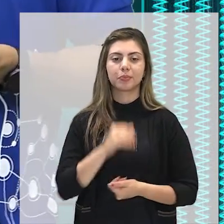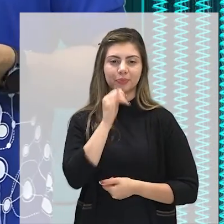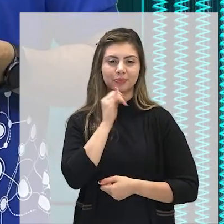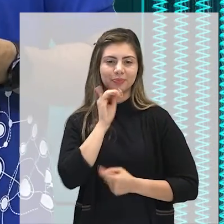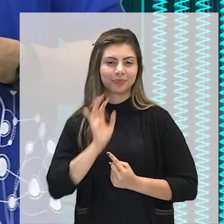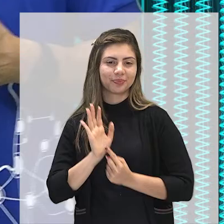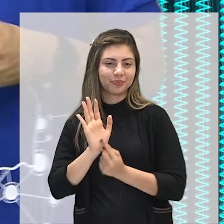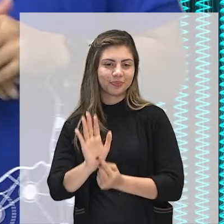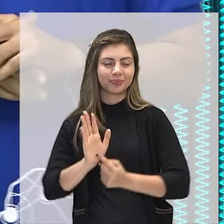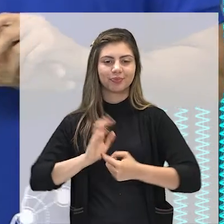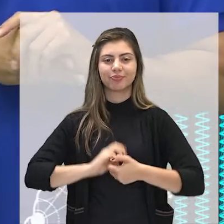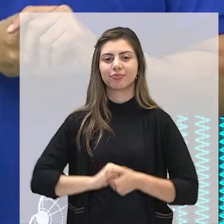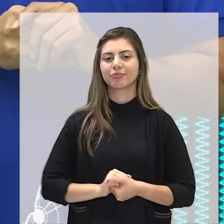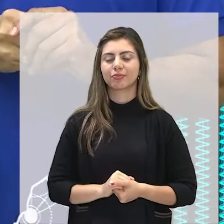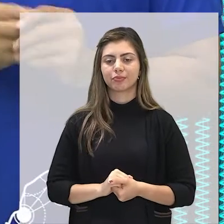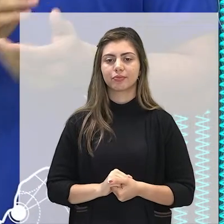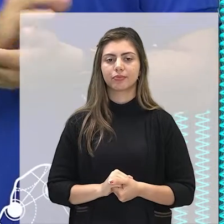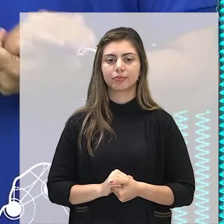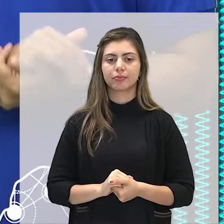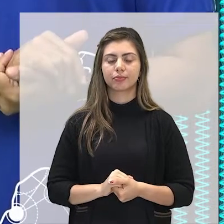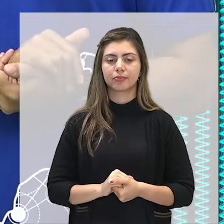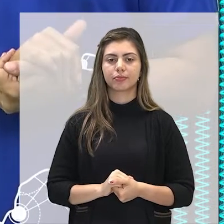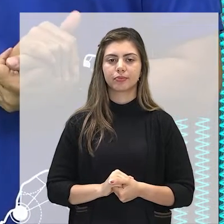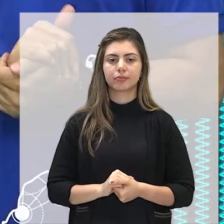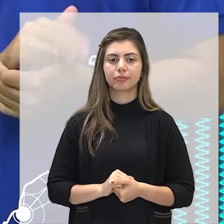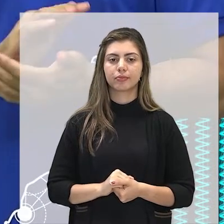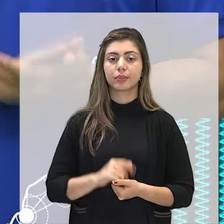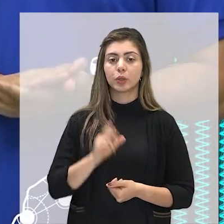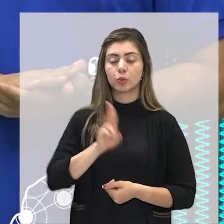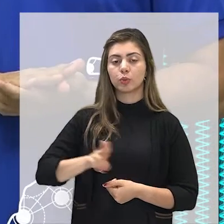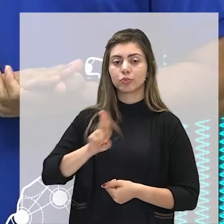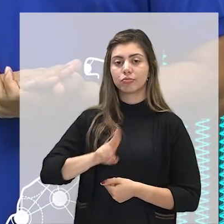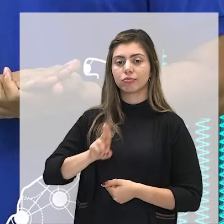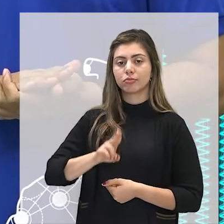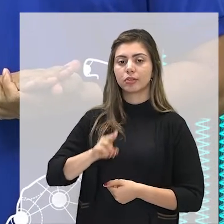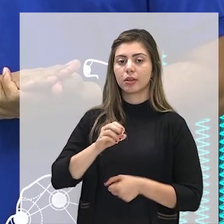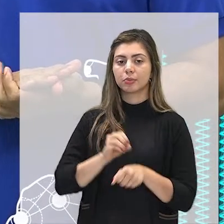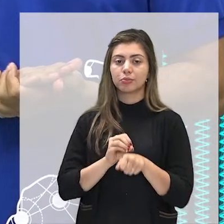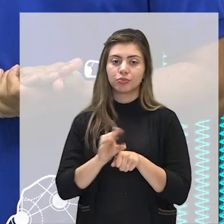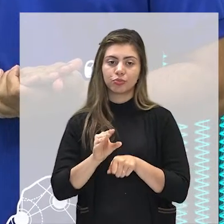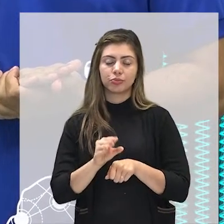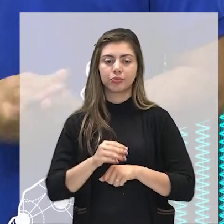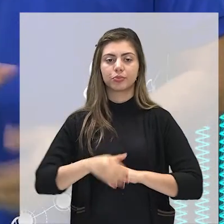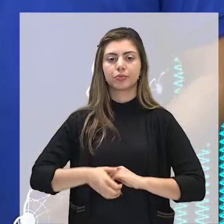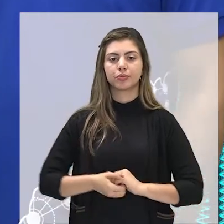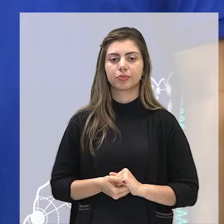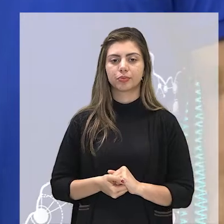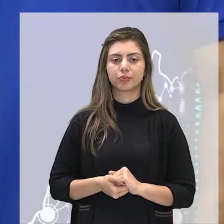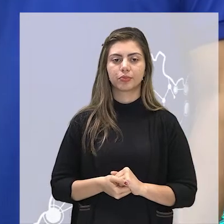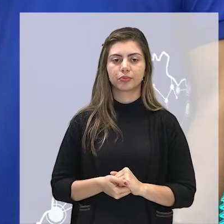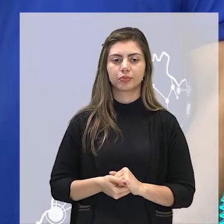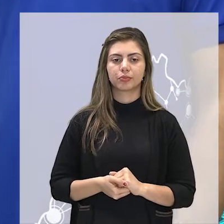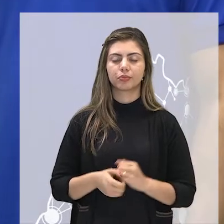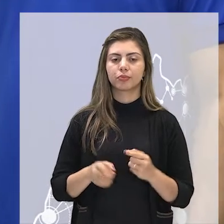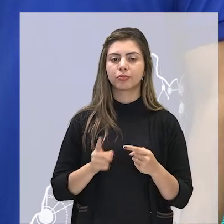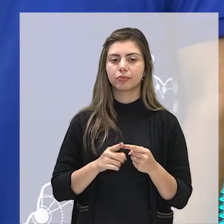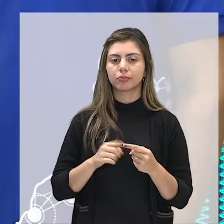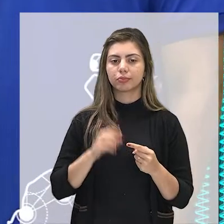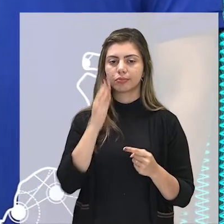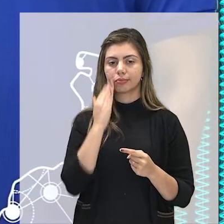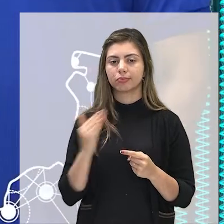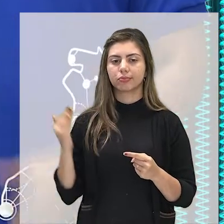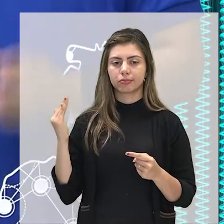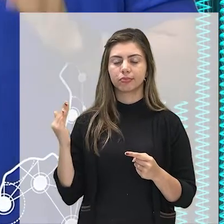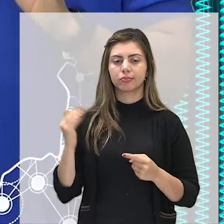exemplos? Olha só, nós temos, então, usando let's para fazer sugestões, suggestions. Olha só, let's grab a coffee